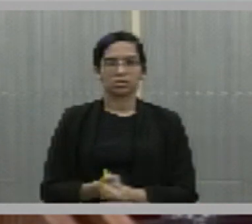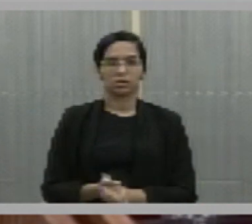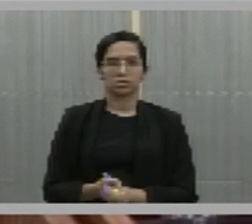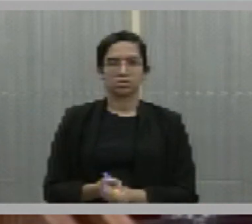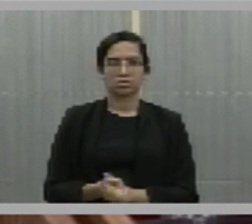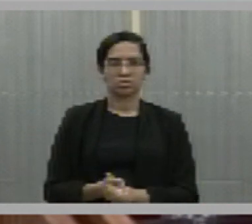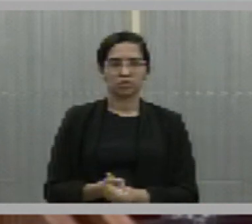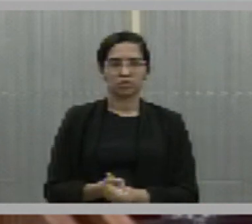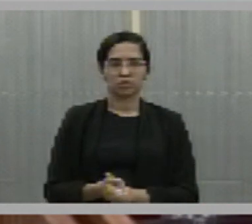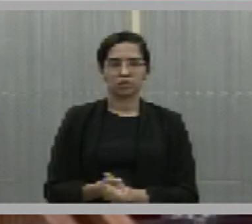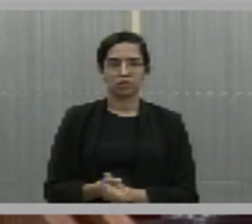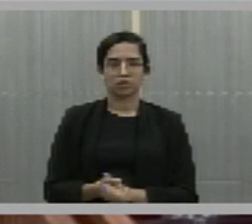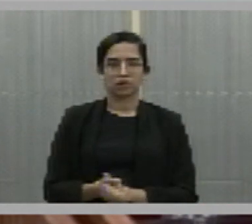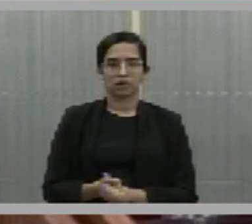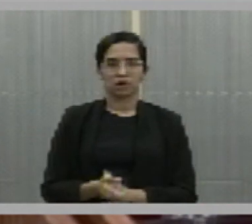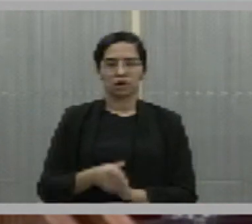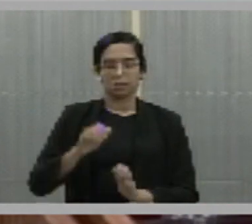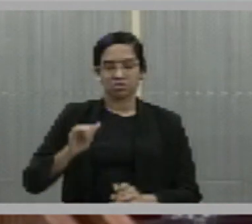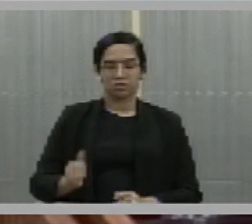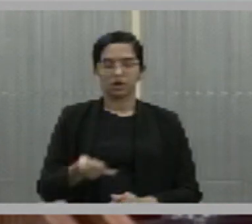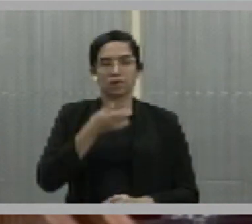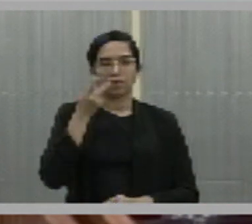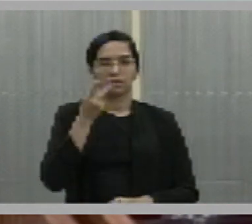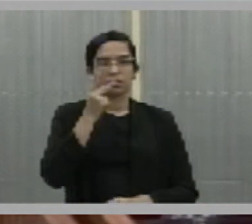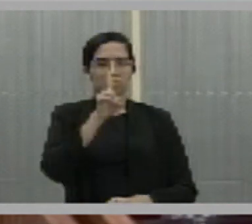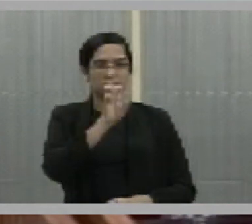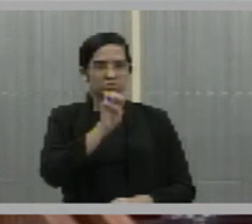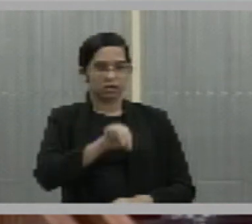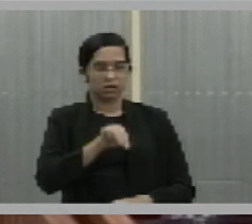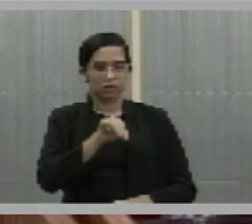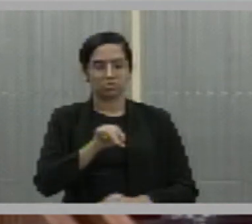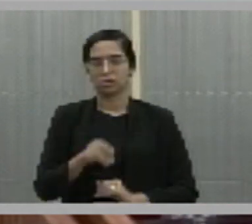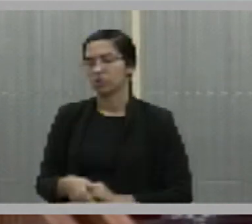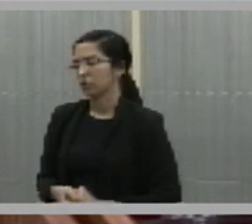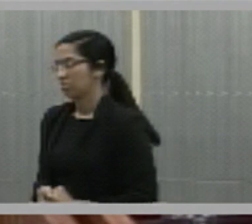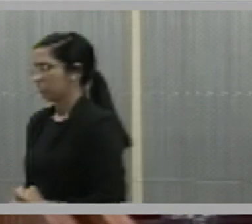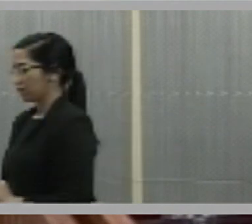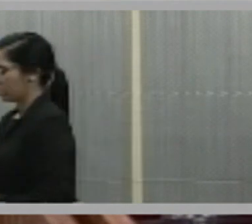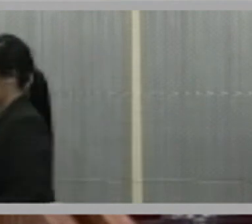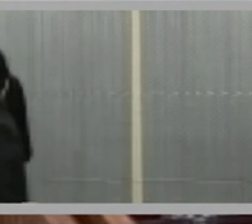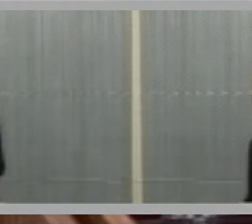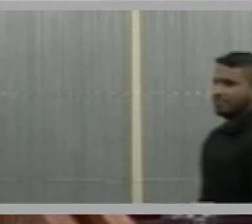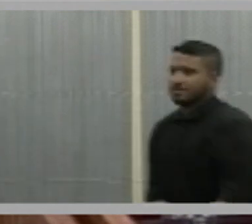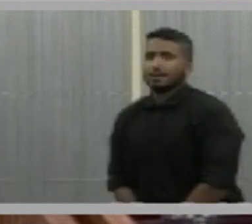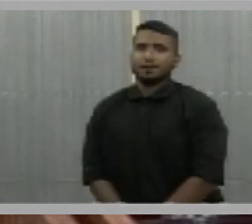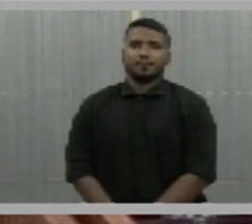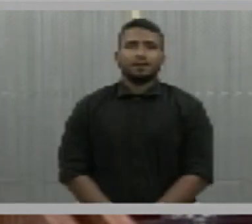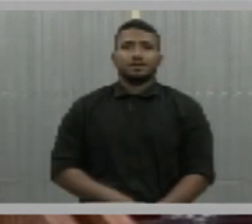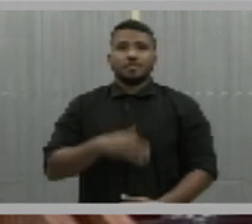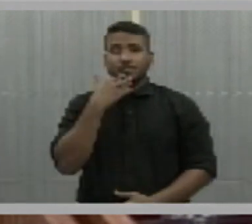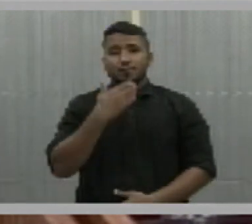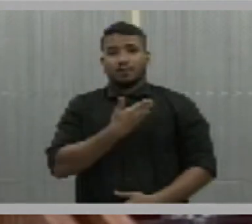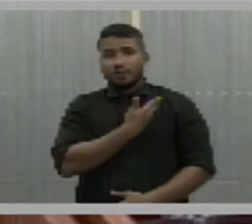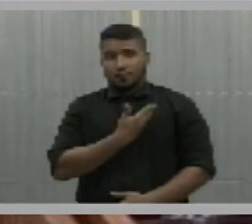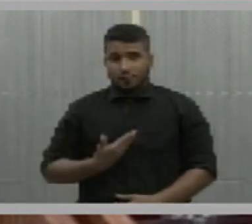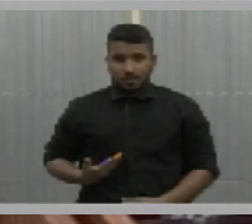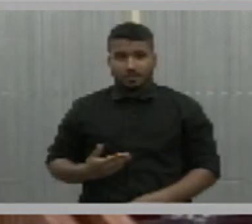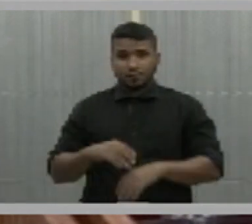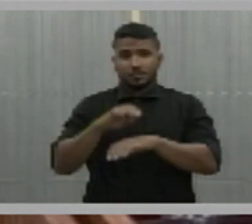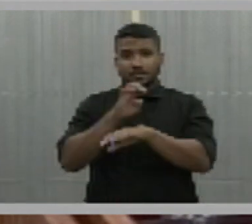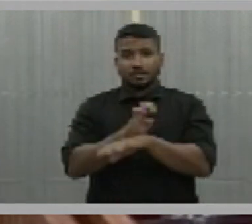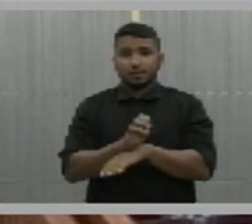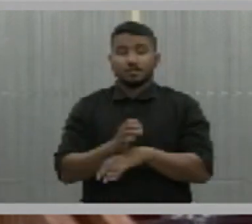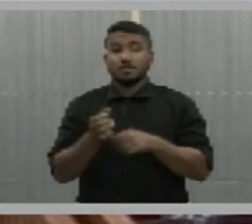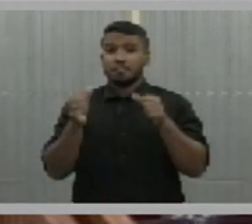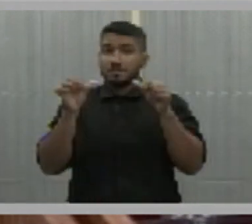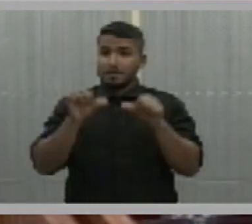expediente para requerer ao governo do Estado sobre as péssimas condições